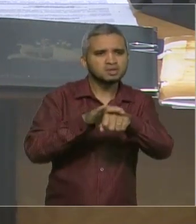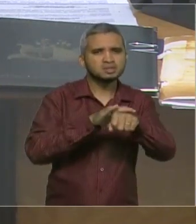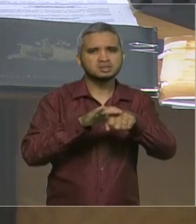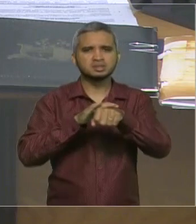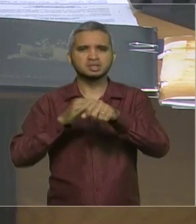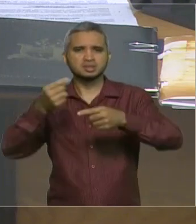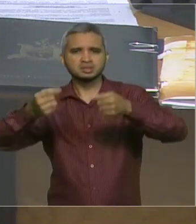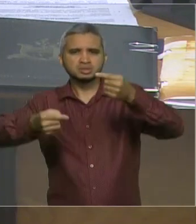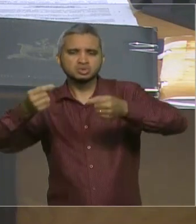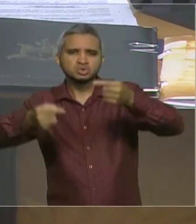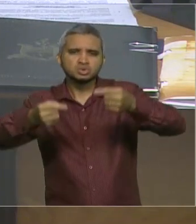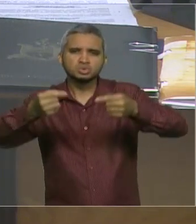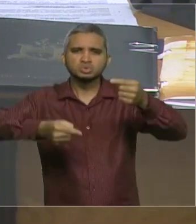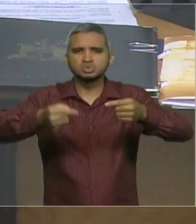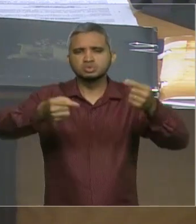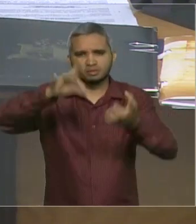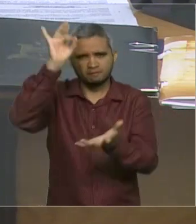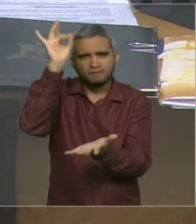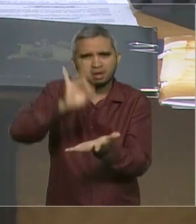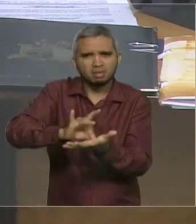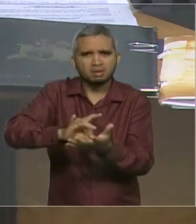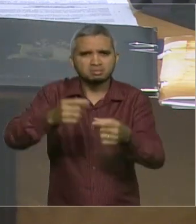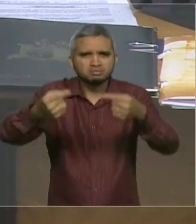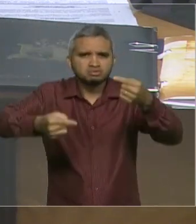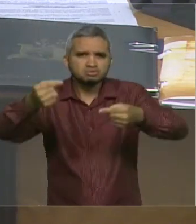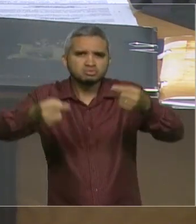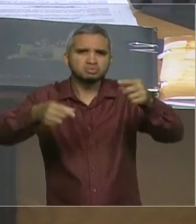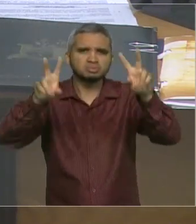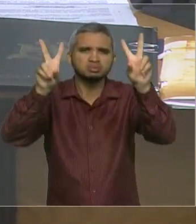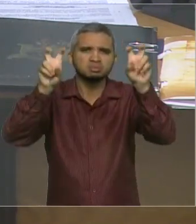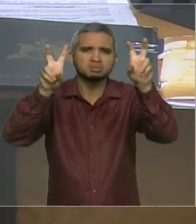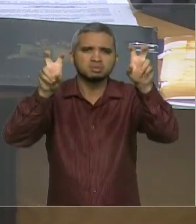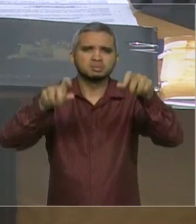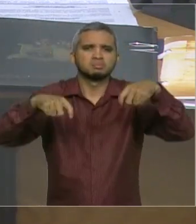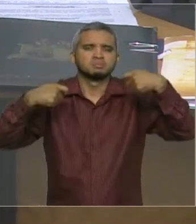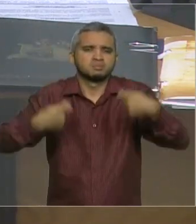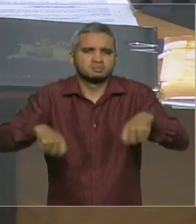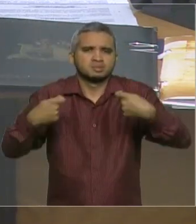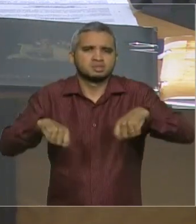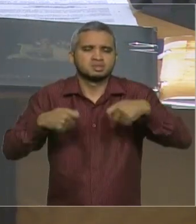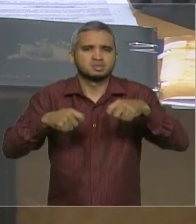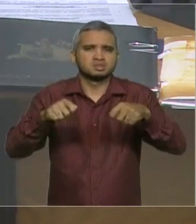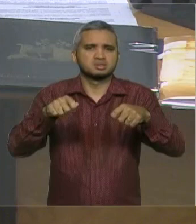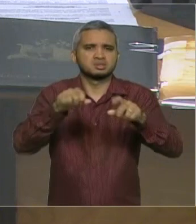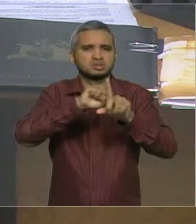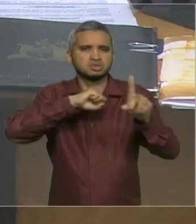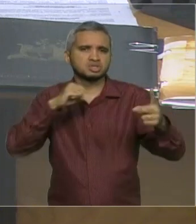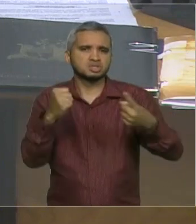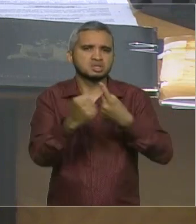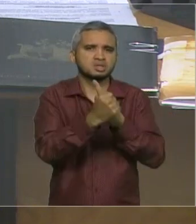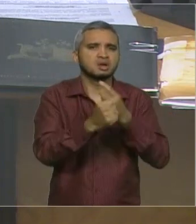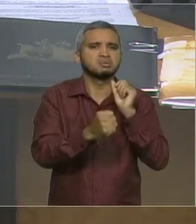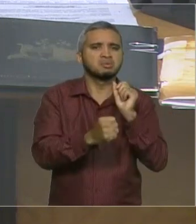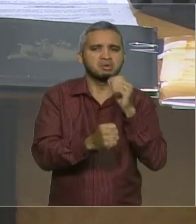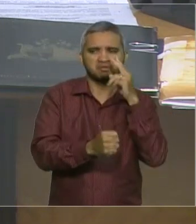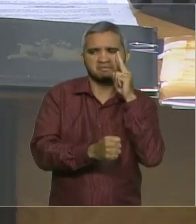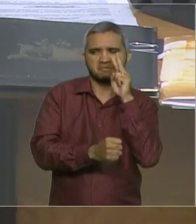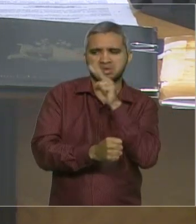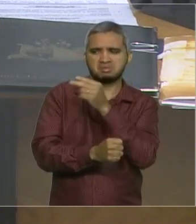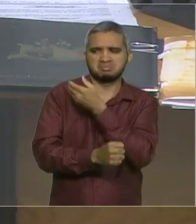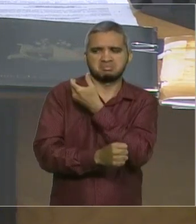debater fortemente para que mude-se o olhar da sociedade sobre as pessoas